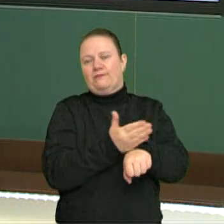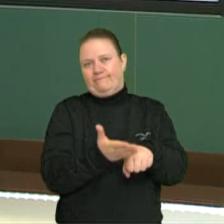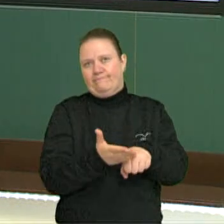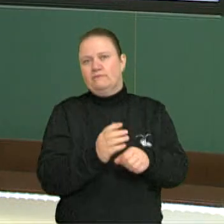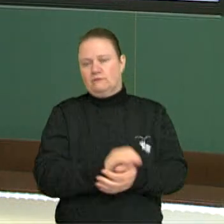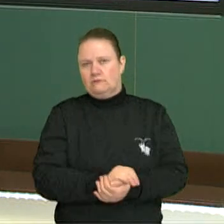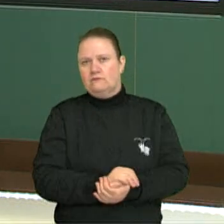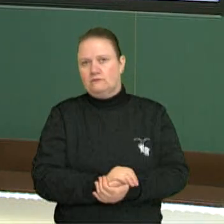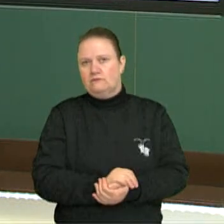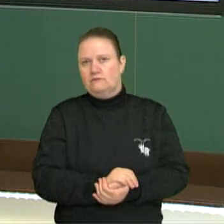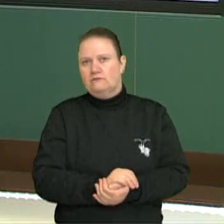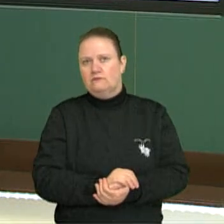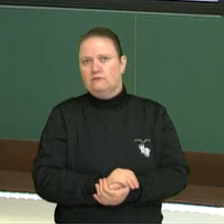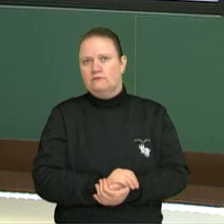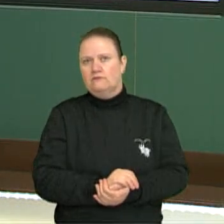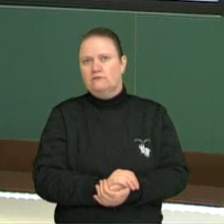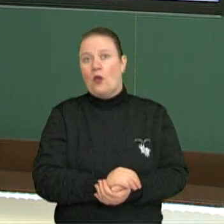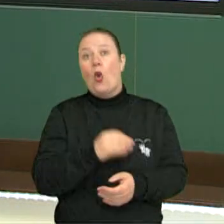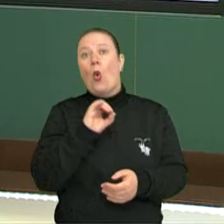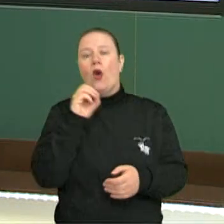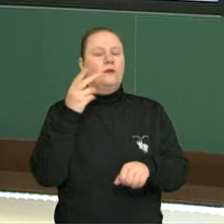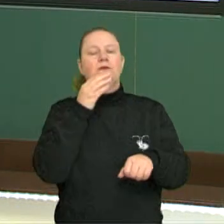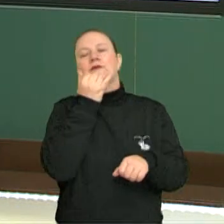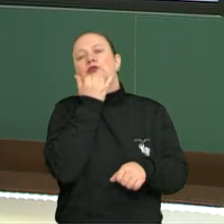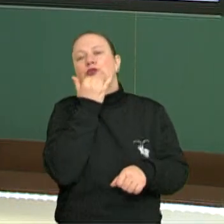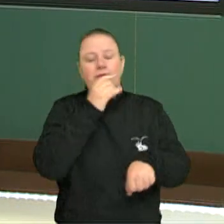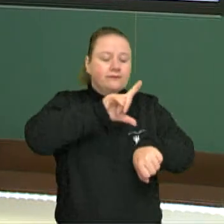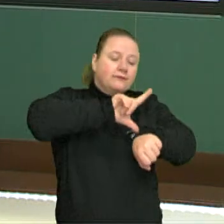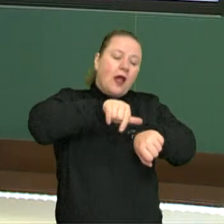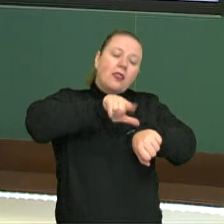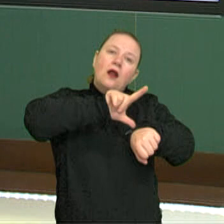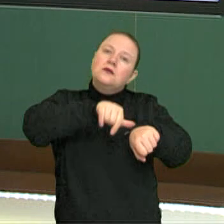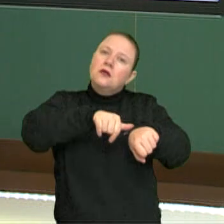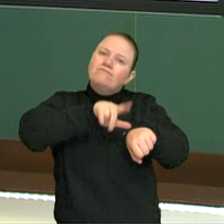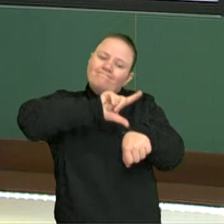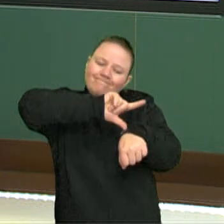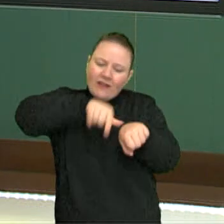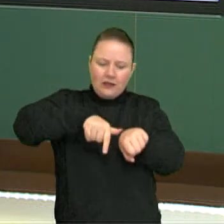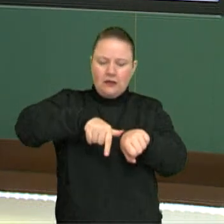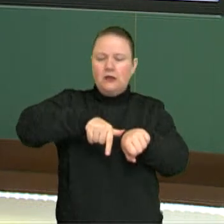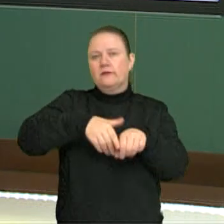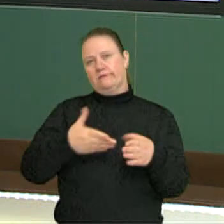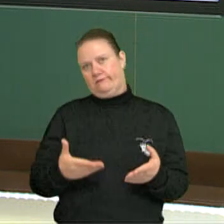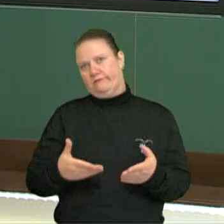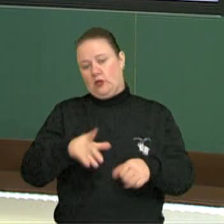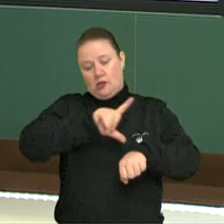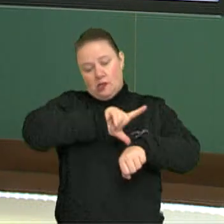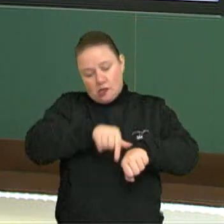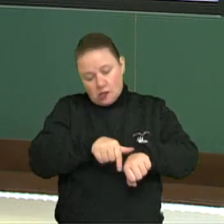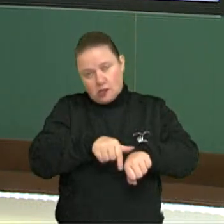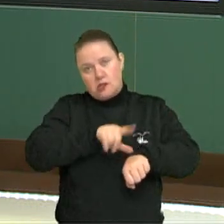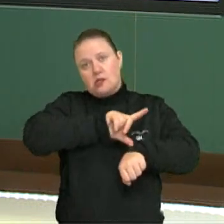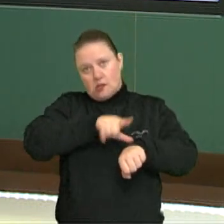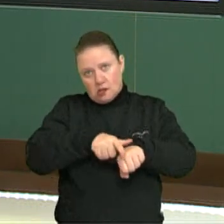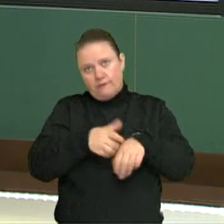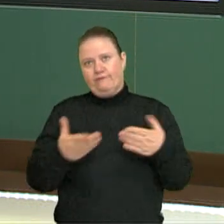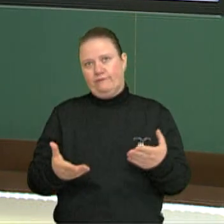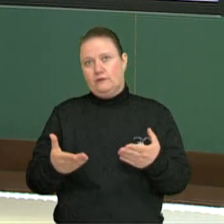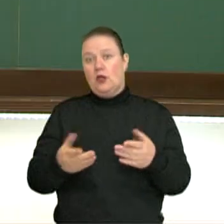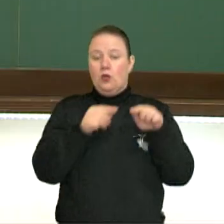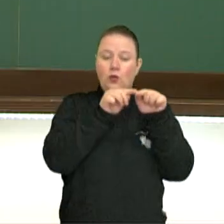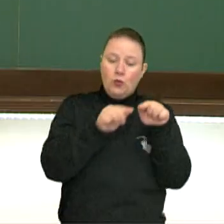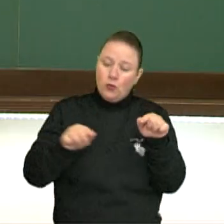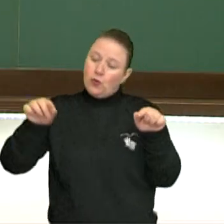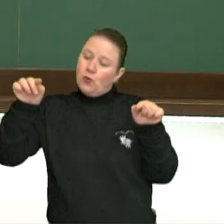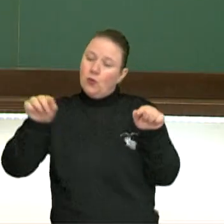É assim, né? Ele dá uma atrasadinha, certo? Por causa lá das suas vibrações. Obviamente não tem um pêndulo, né? Mas ele utiliza o